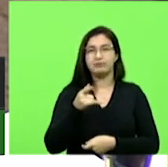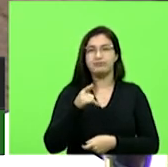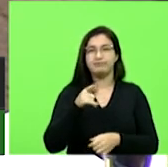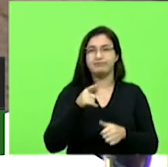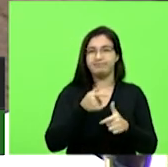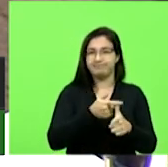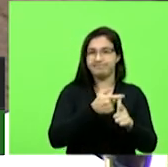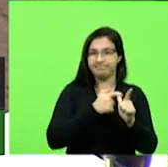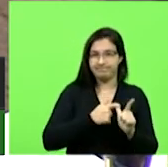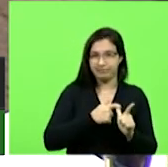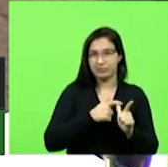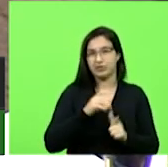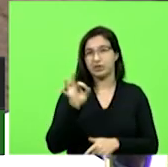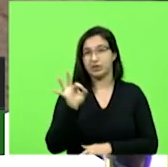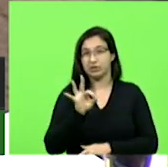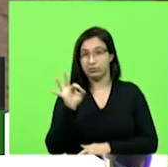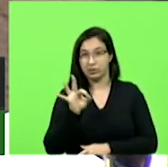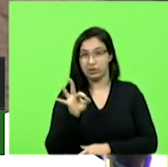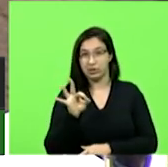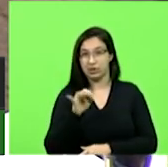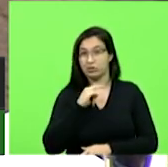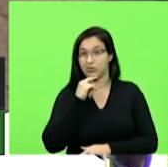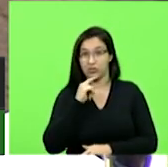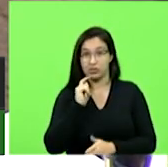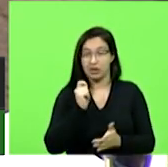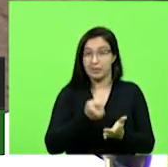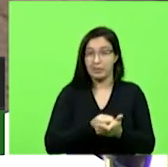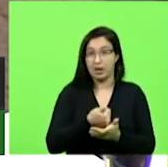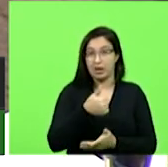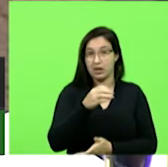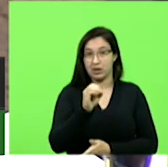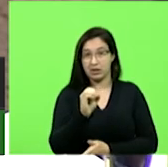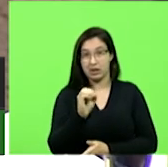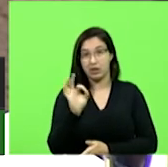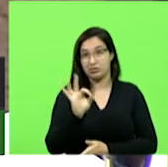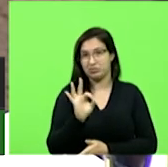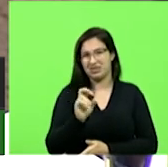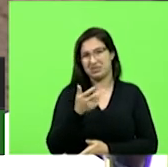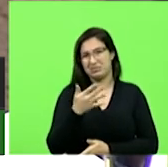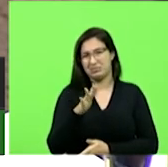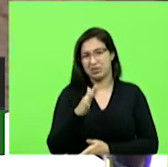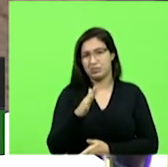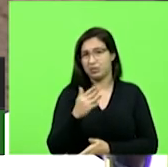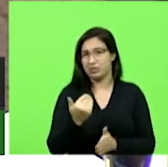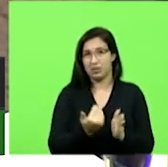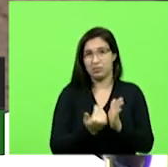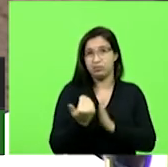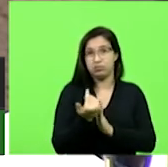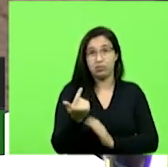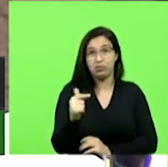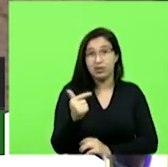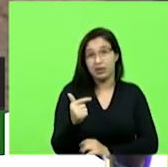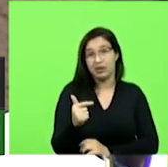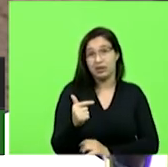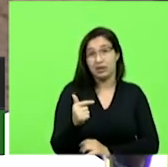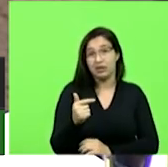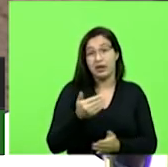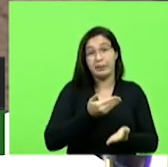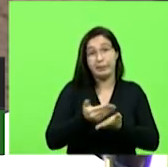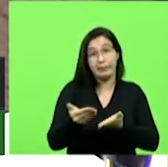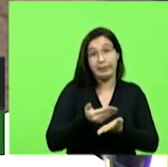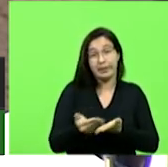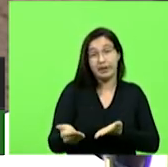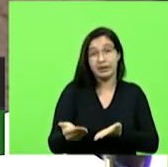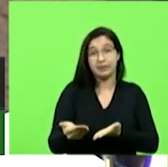dívida, ele conseguir deixar de pagar 10%, 15%, 20%, 30%, isso não é um lucro. Ele só está deixando de perder e não tem